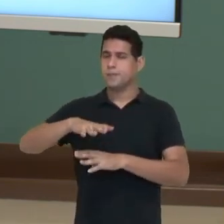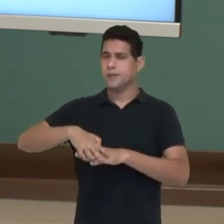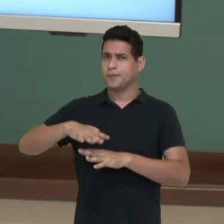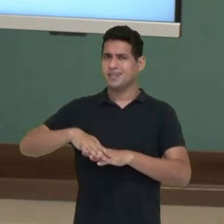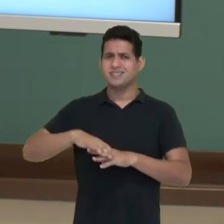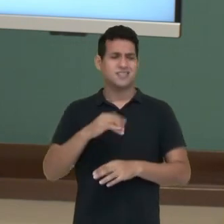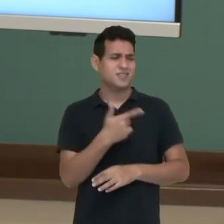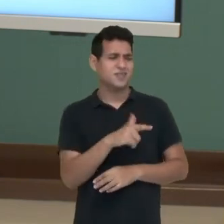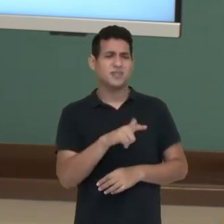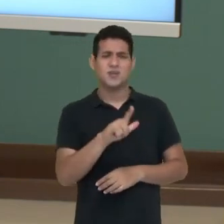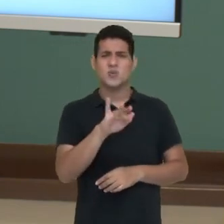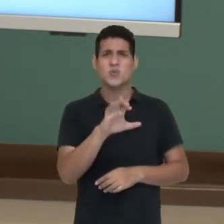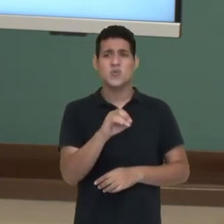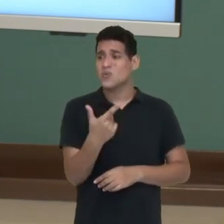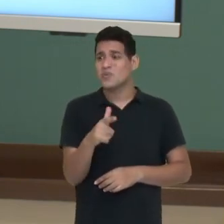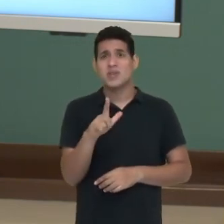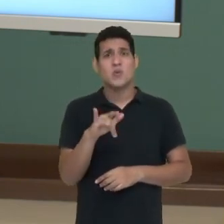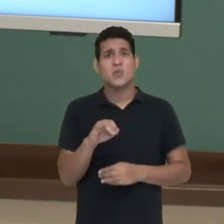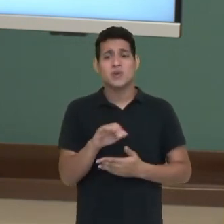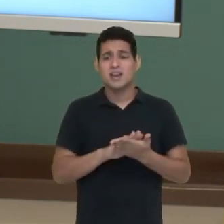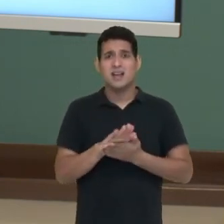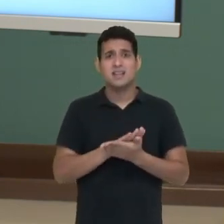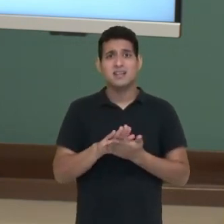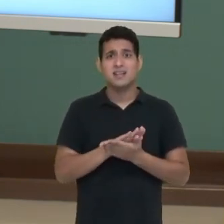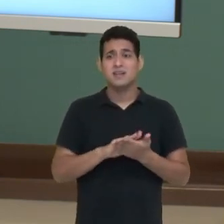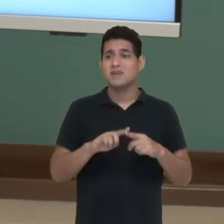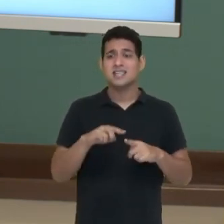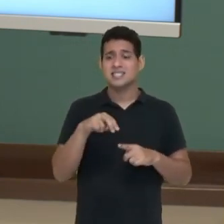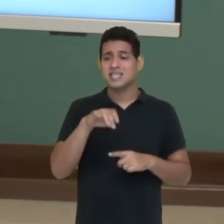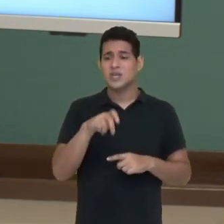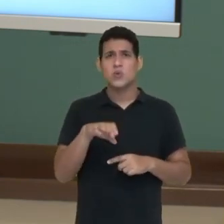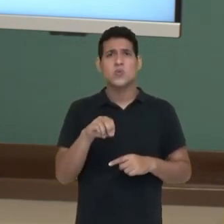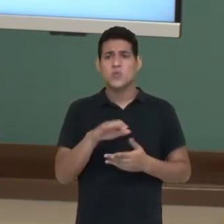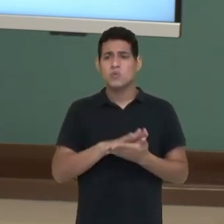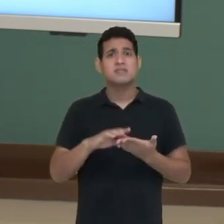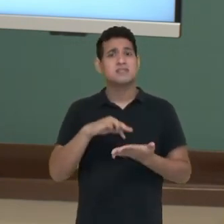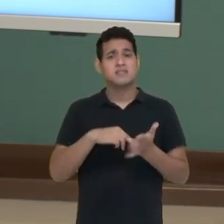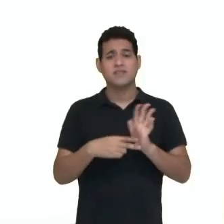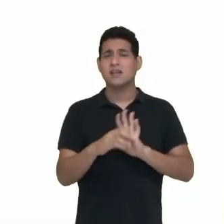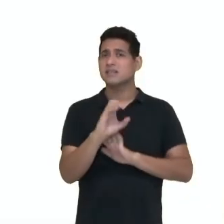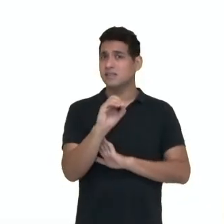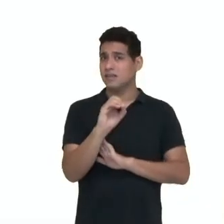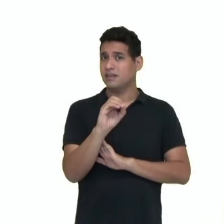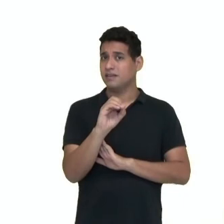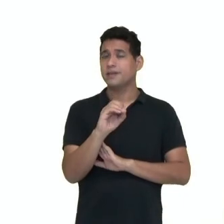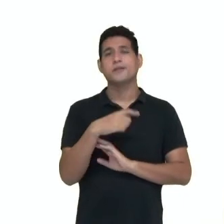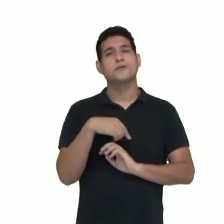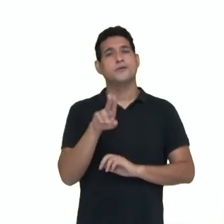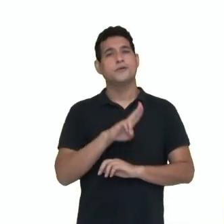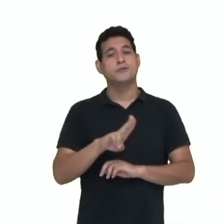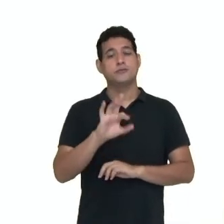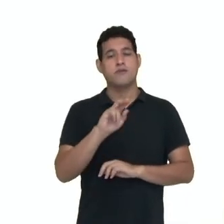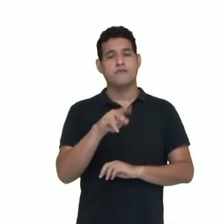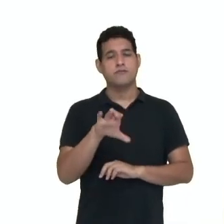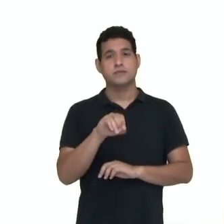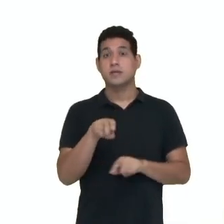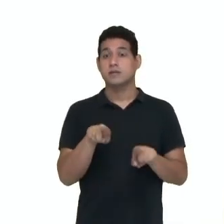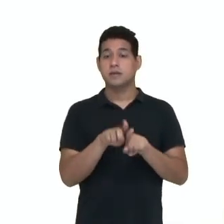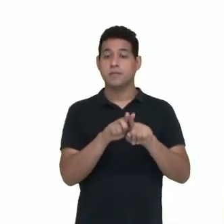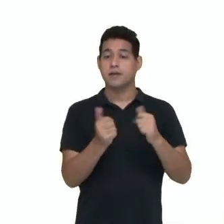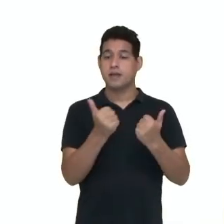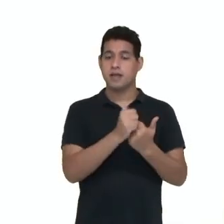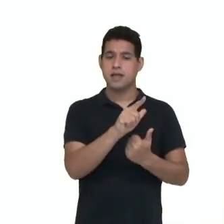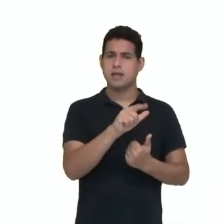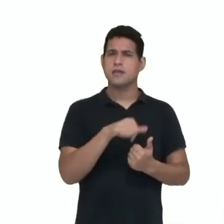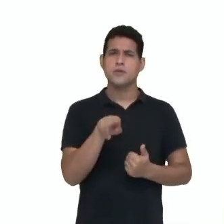se não dá lucro, não tem lucro nenhum. E esse nenhum representa o número 0. Então, eu vou pegar minha função e no lugar do L